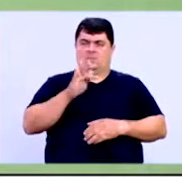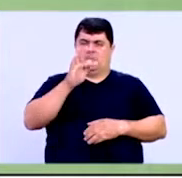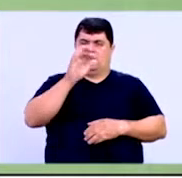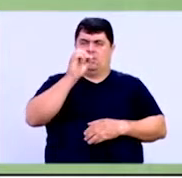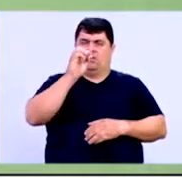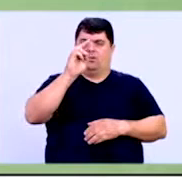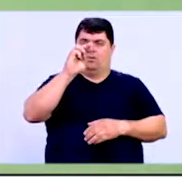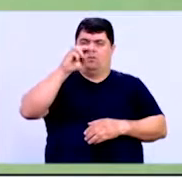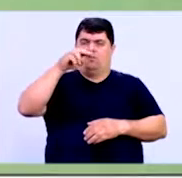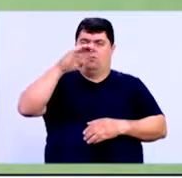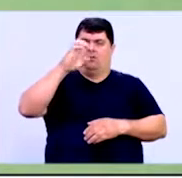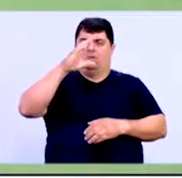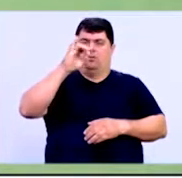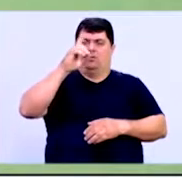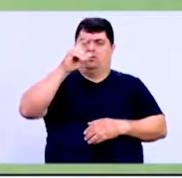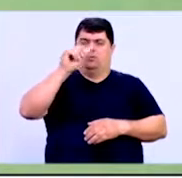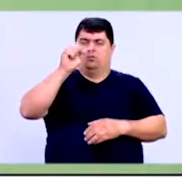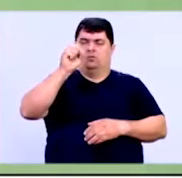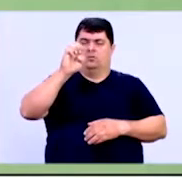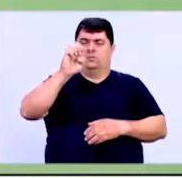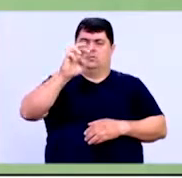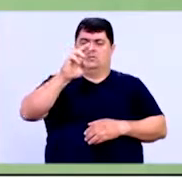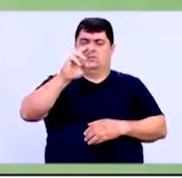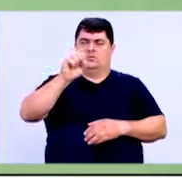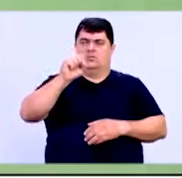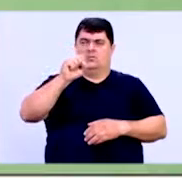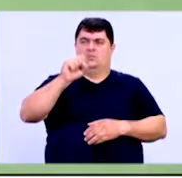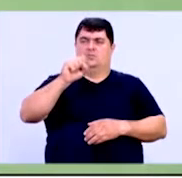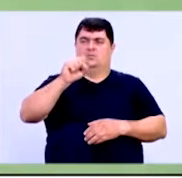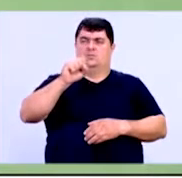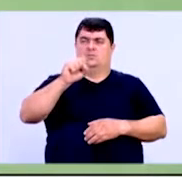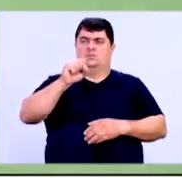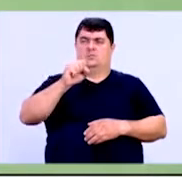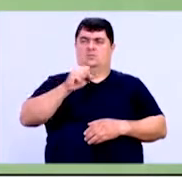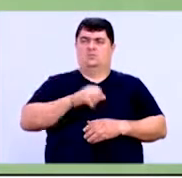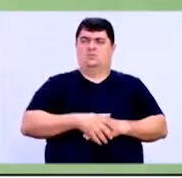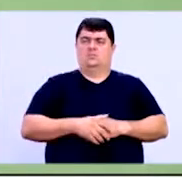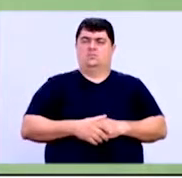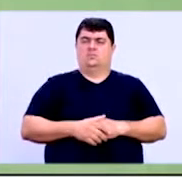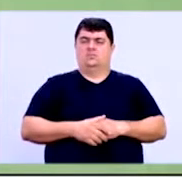Fornecedores, isso, não tivemos